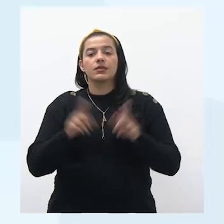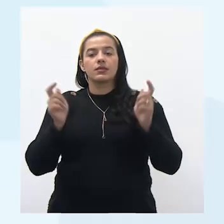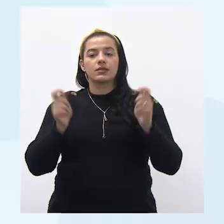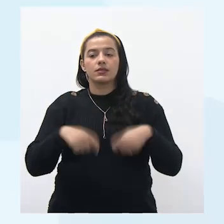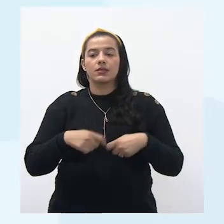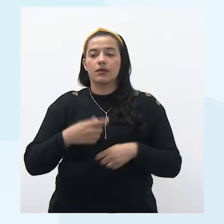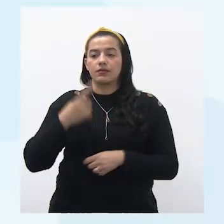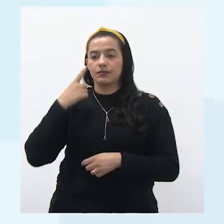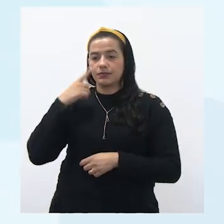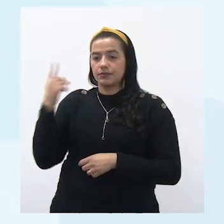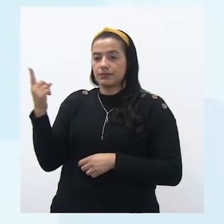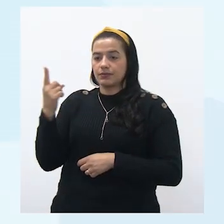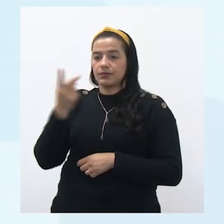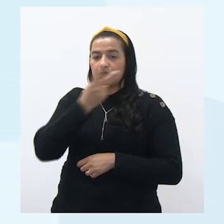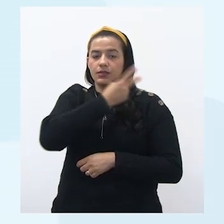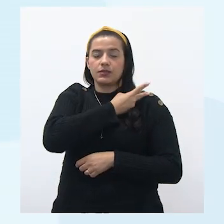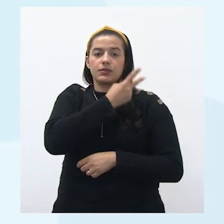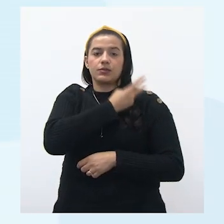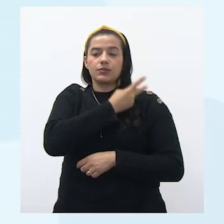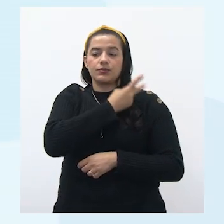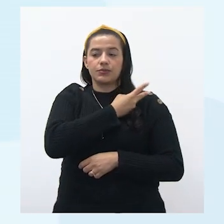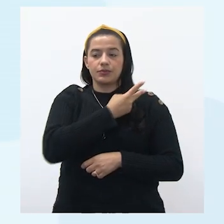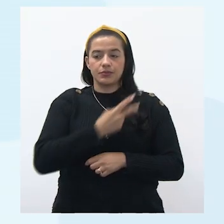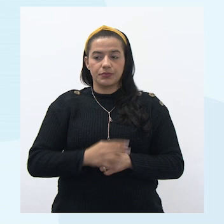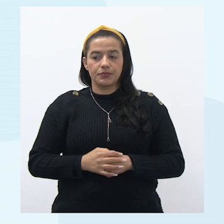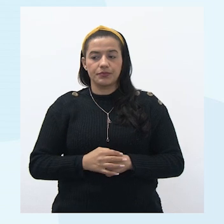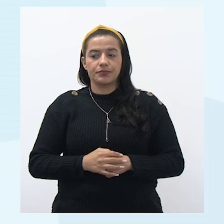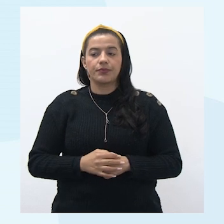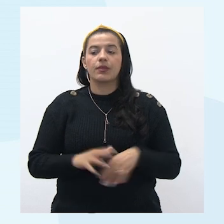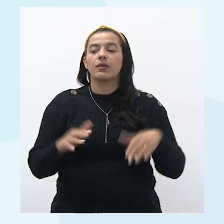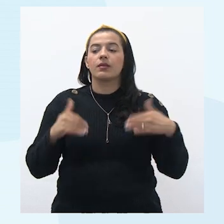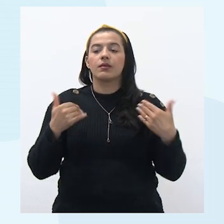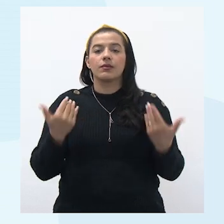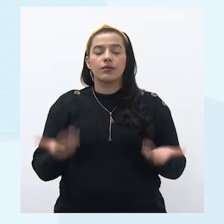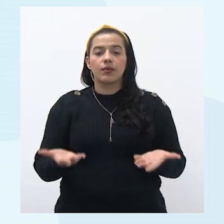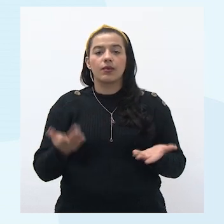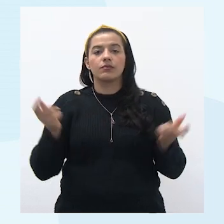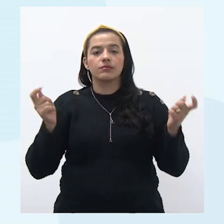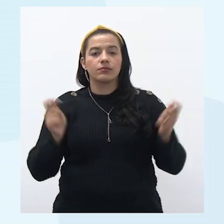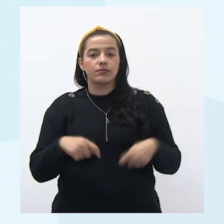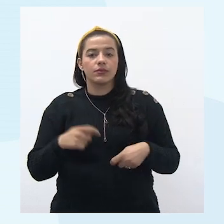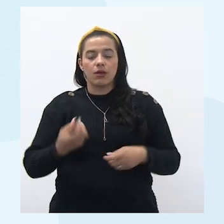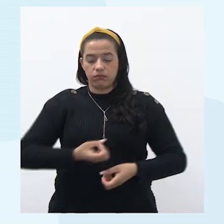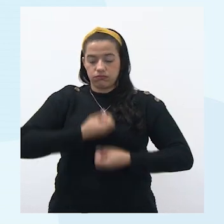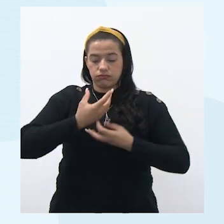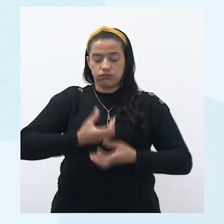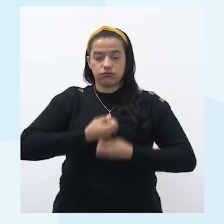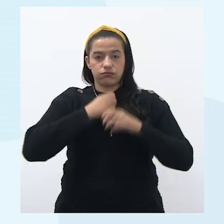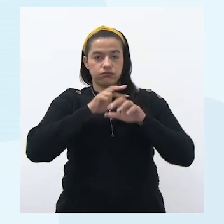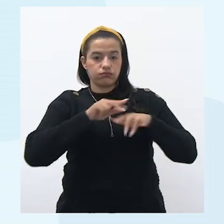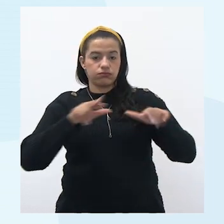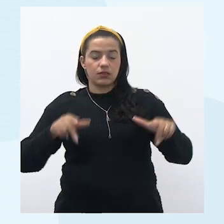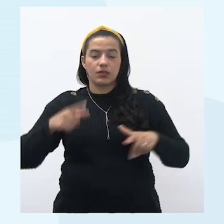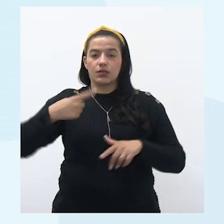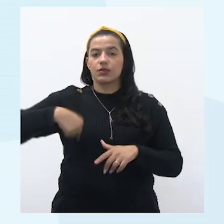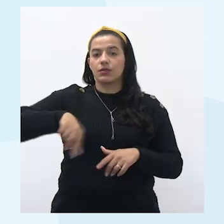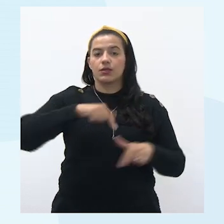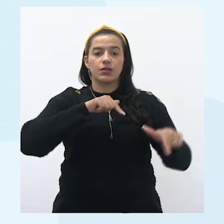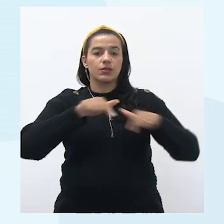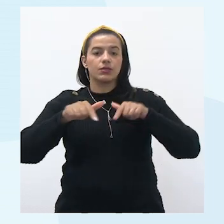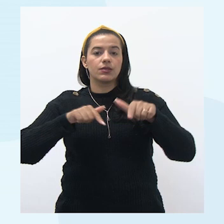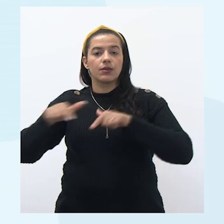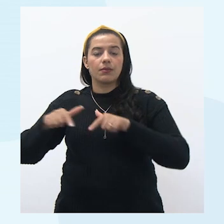da segunda série. E aí, quais são as competências socioemocionais que a gente trabalha com